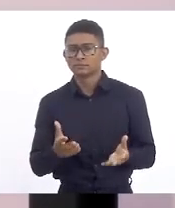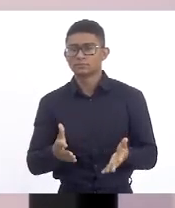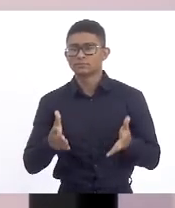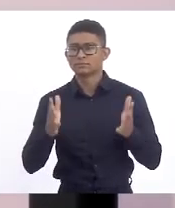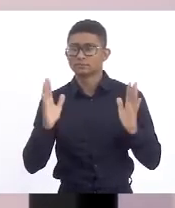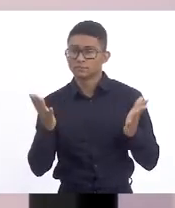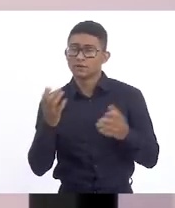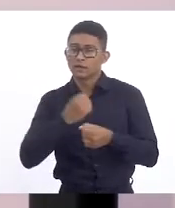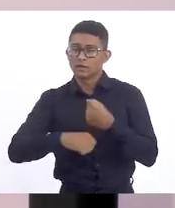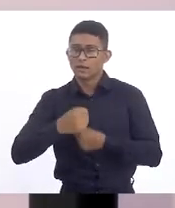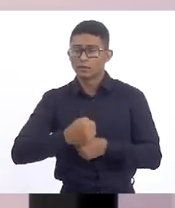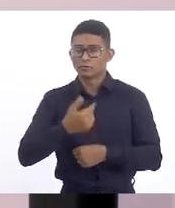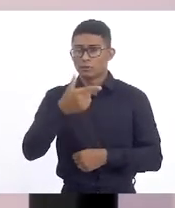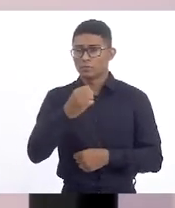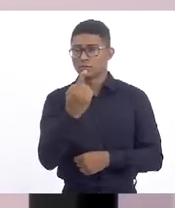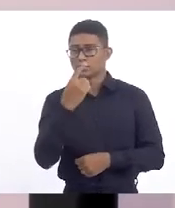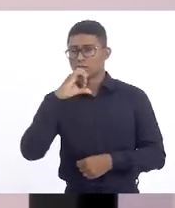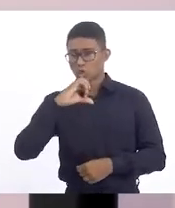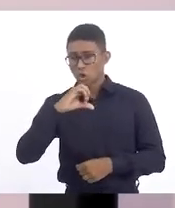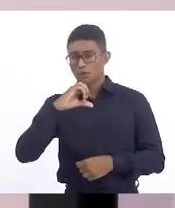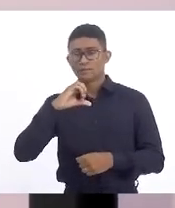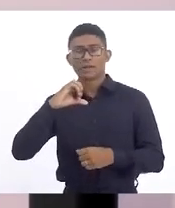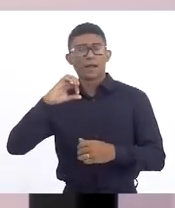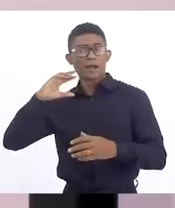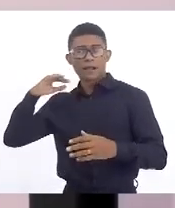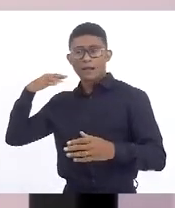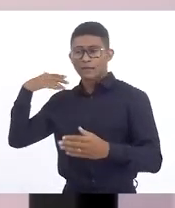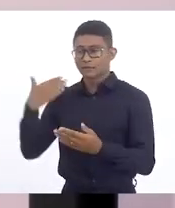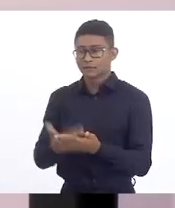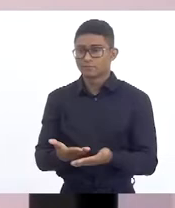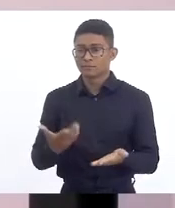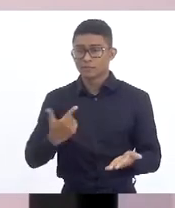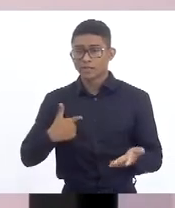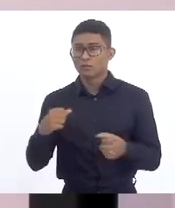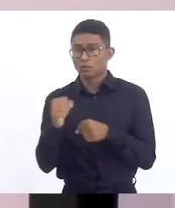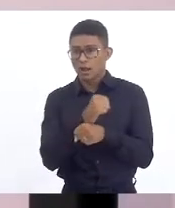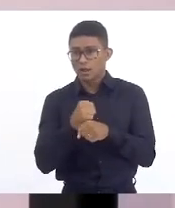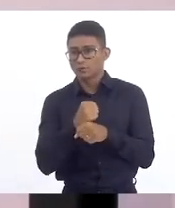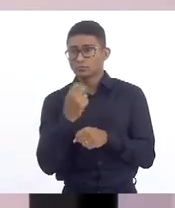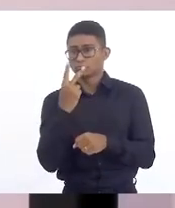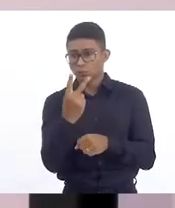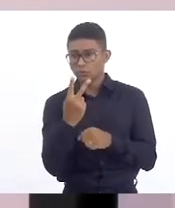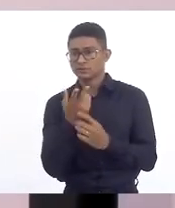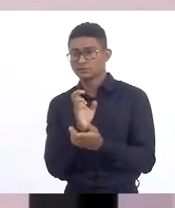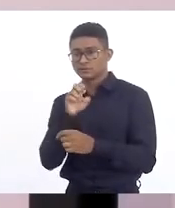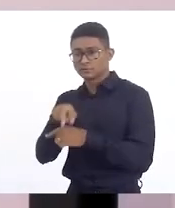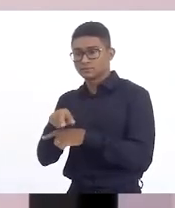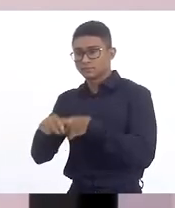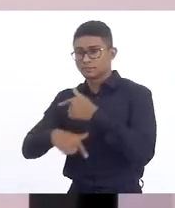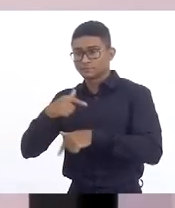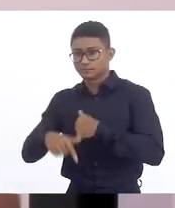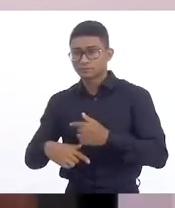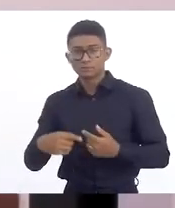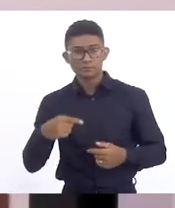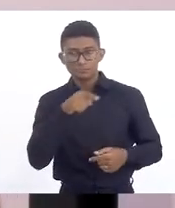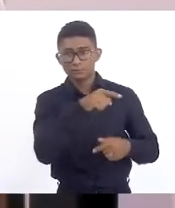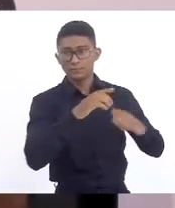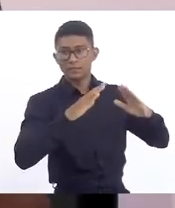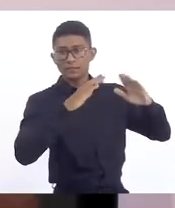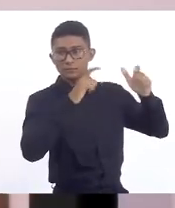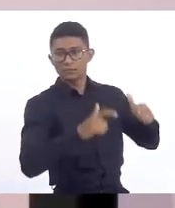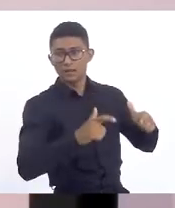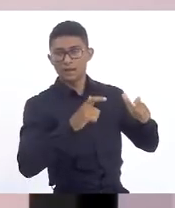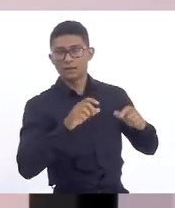de 2019-2020, que eu estava presente, estou no INEA há 2 anos exatamente, e sou morador de Nova Iguaçu há 55 anos, conheço muito bem